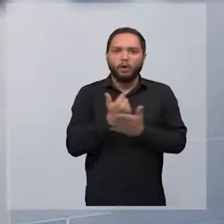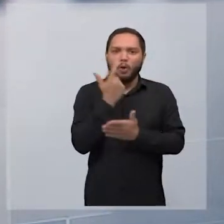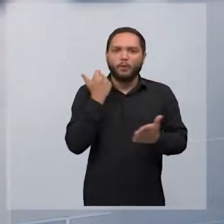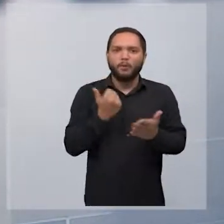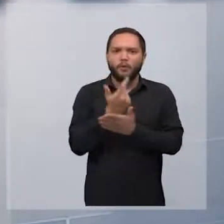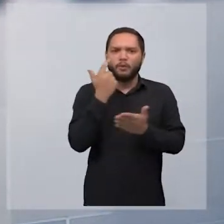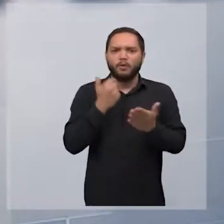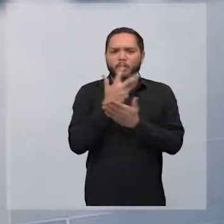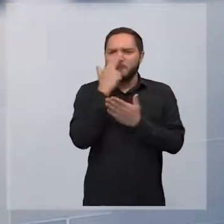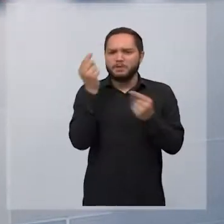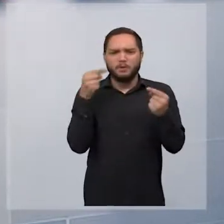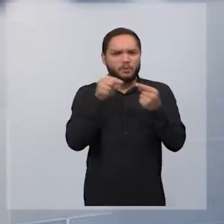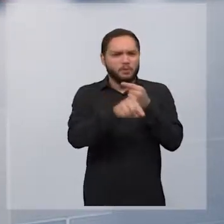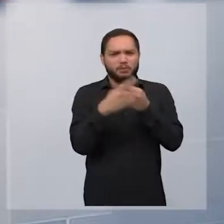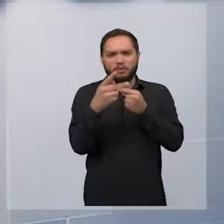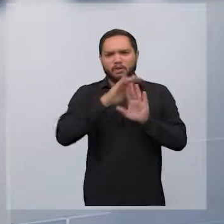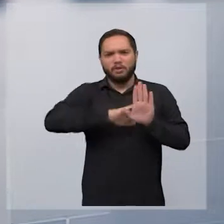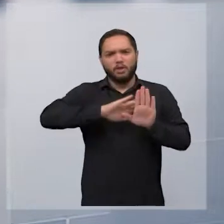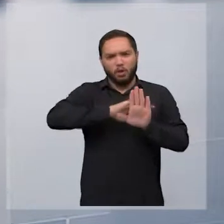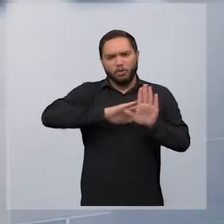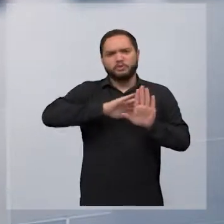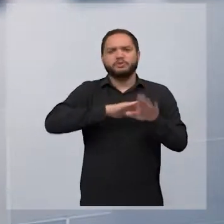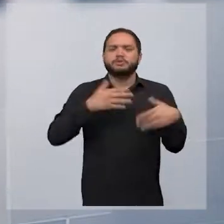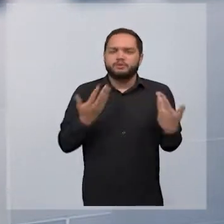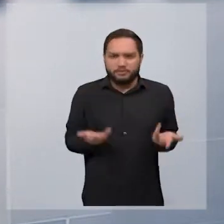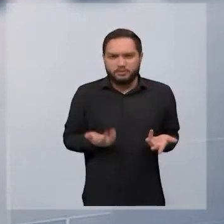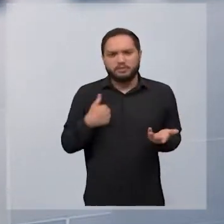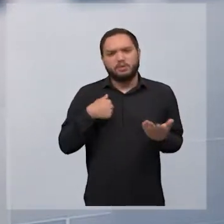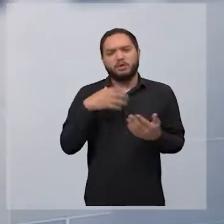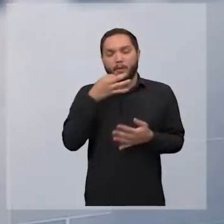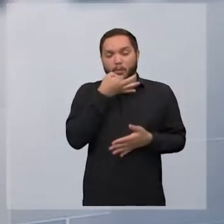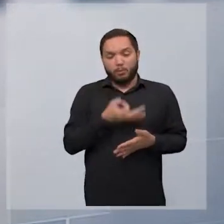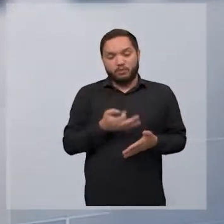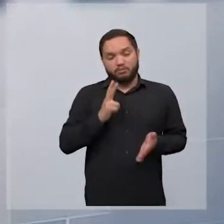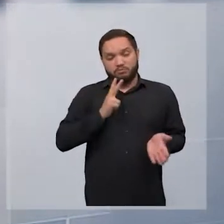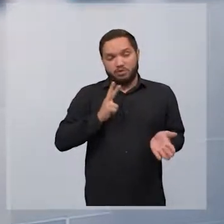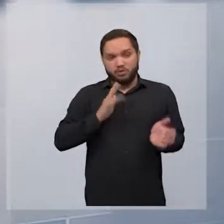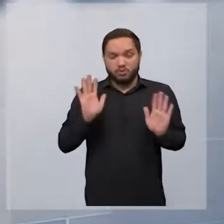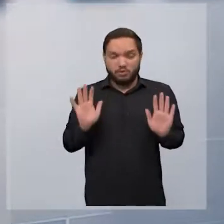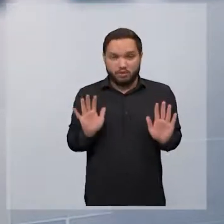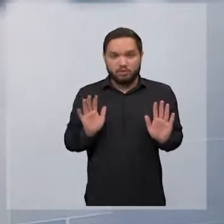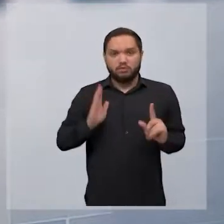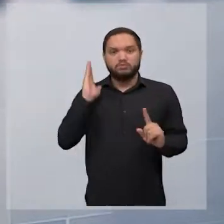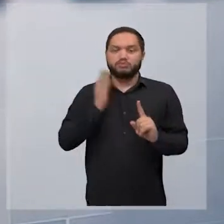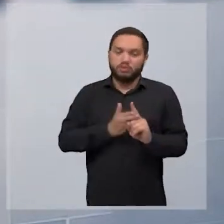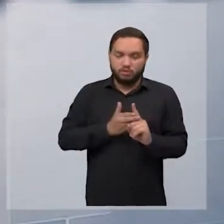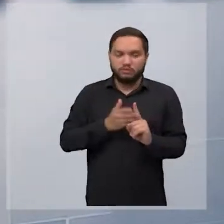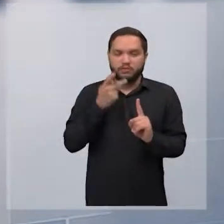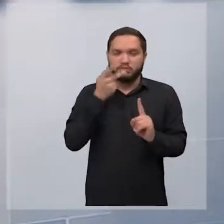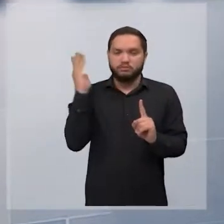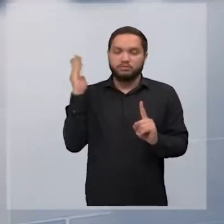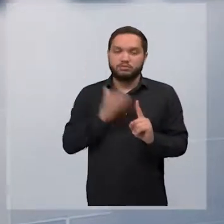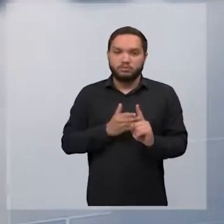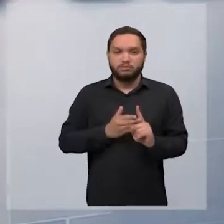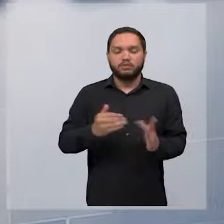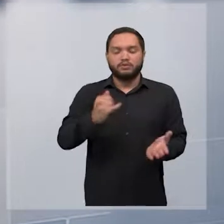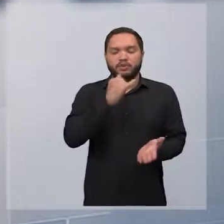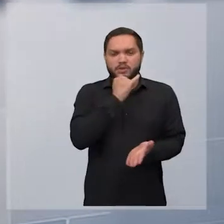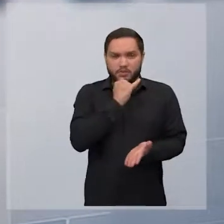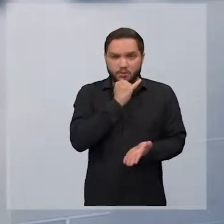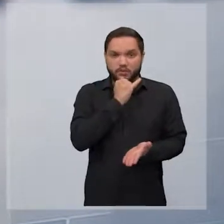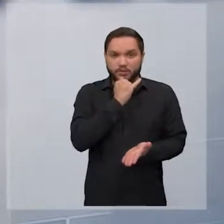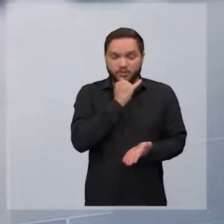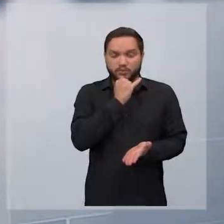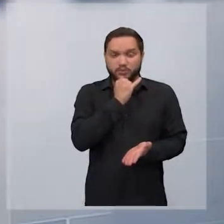que ocorre, por exemplo, e aí, particularmente, vou direto ao assunto. Infelizmente, a lei